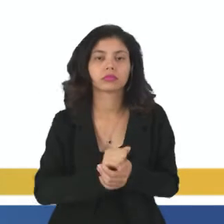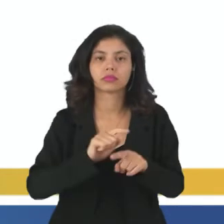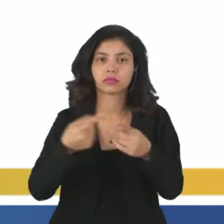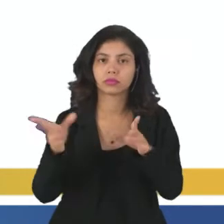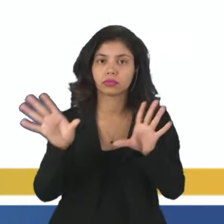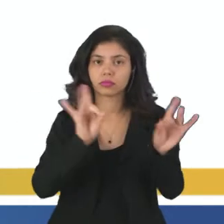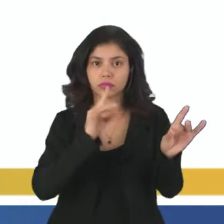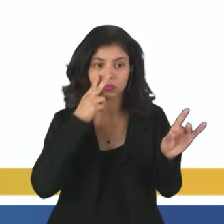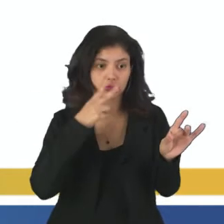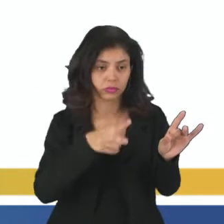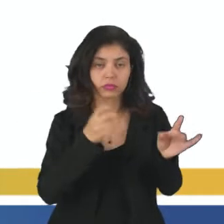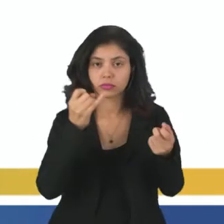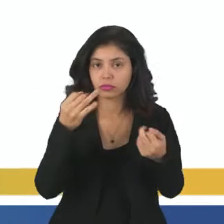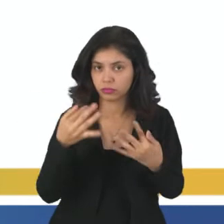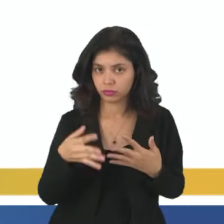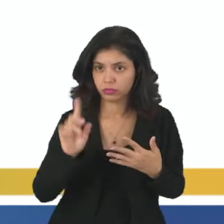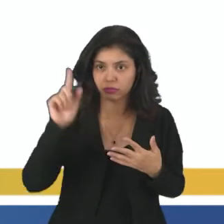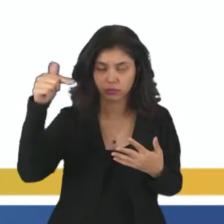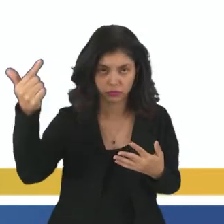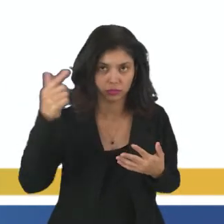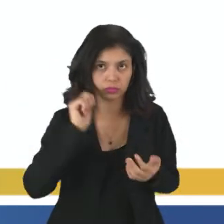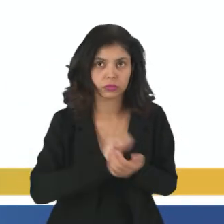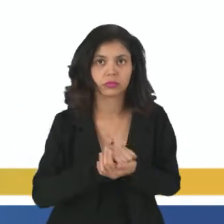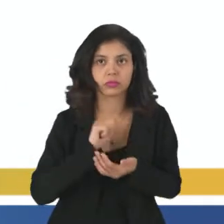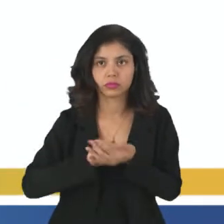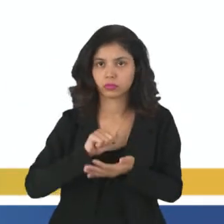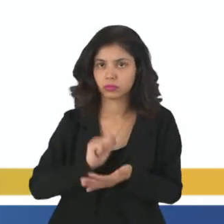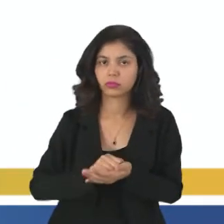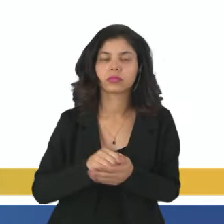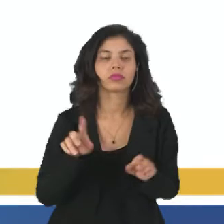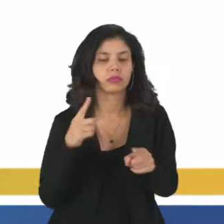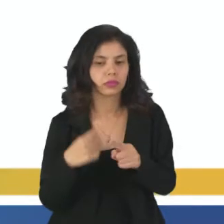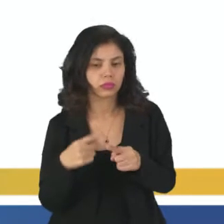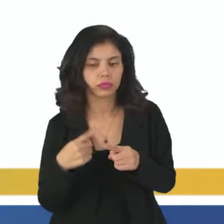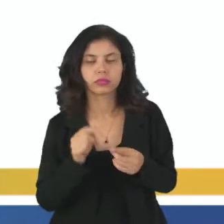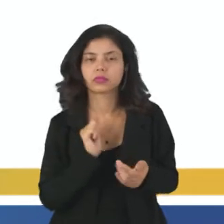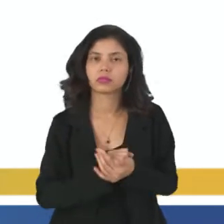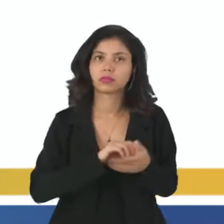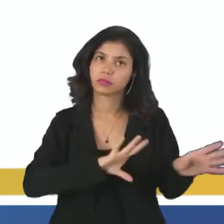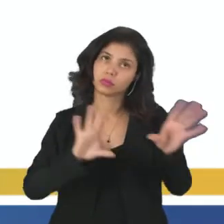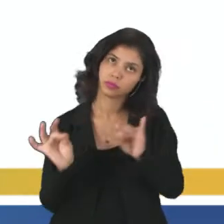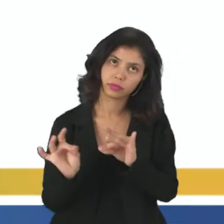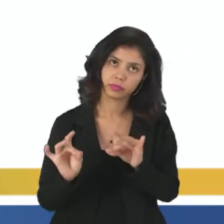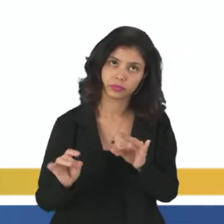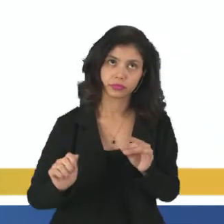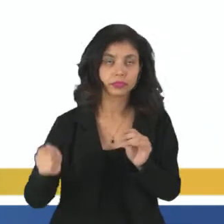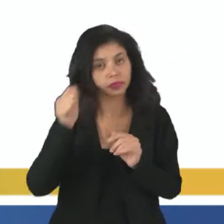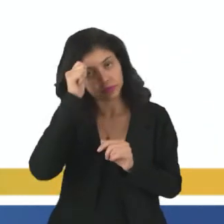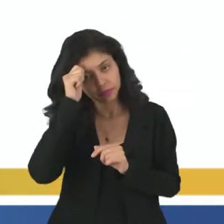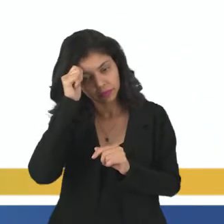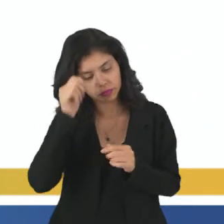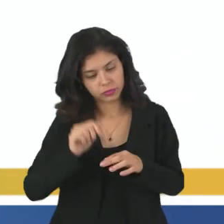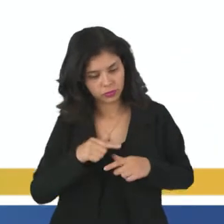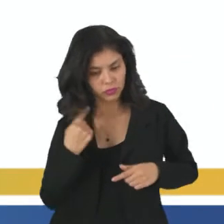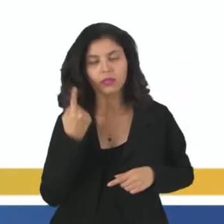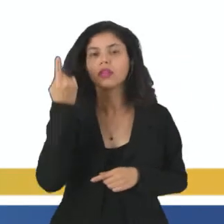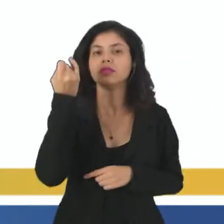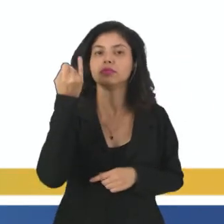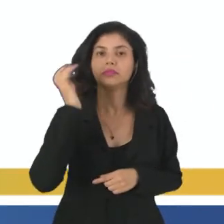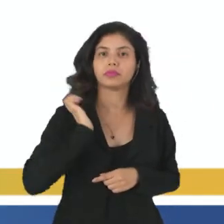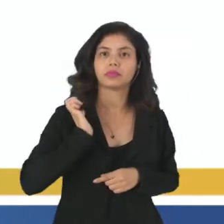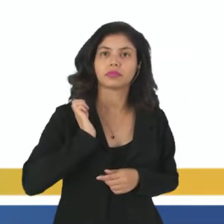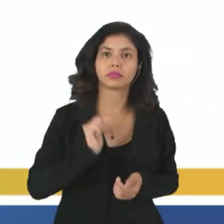de mediações aquilo que era descrito na Bíblia. Isso porque apenas esses altos membros da igreja